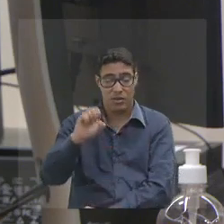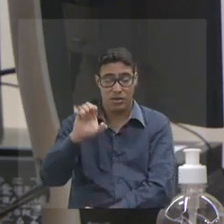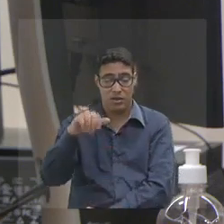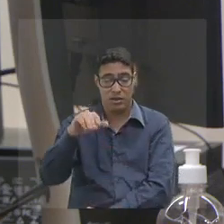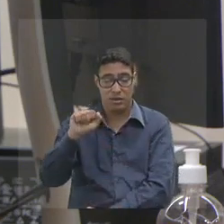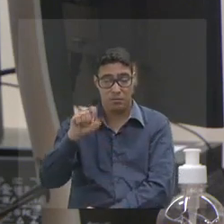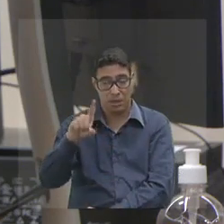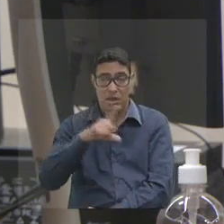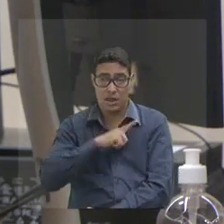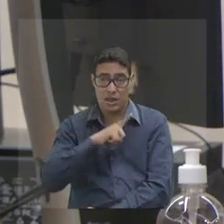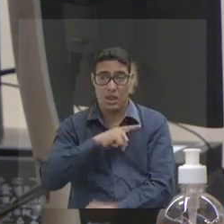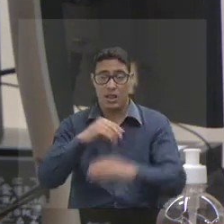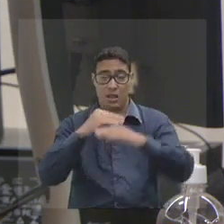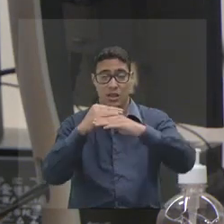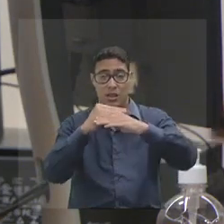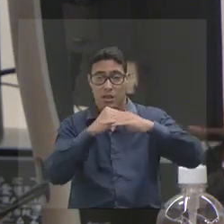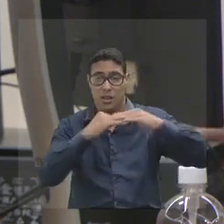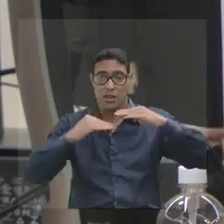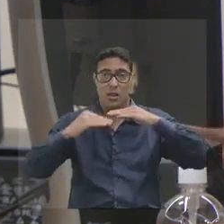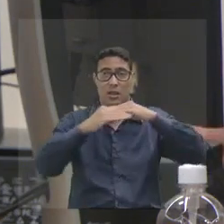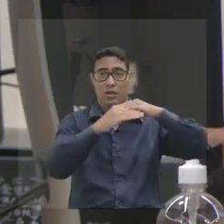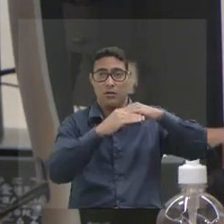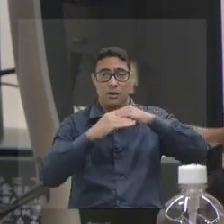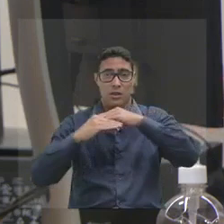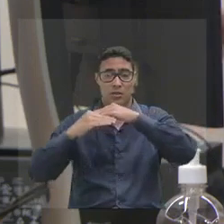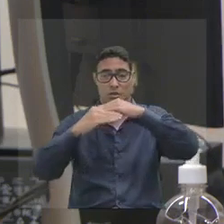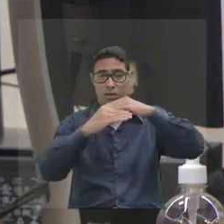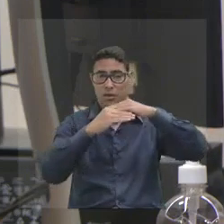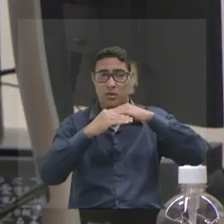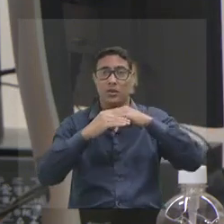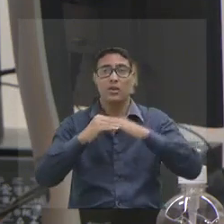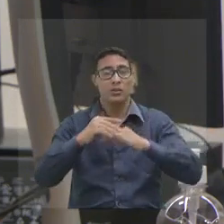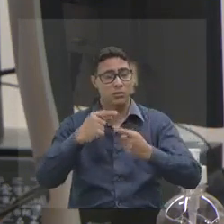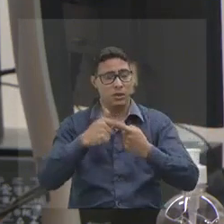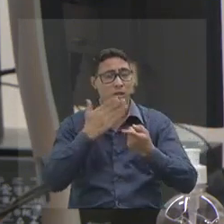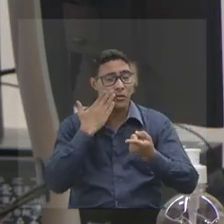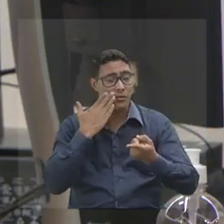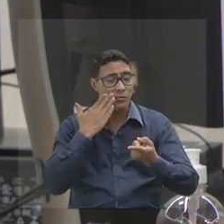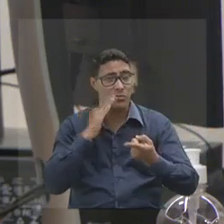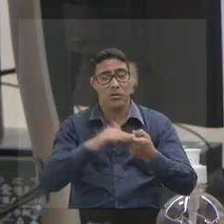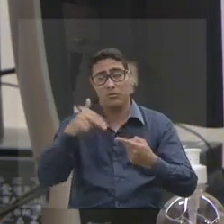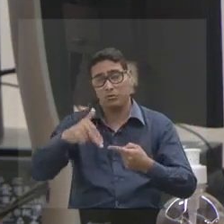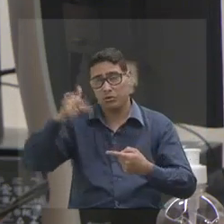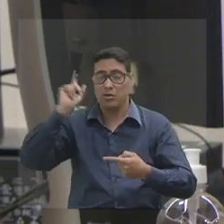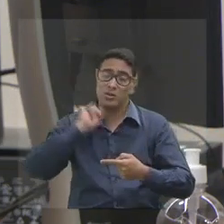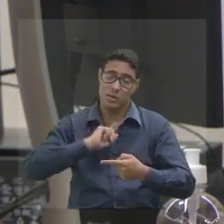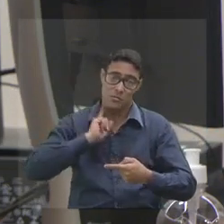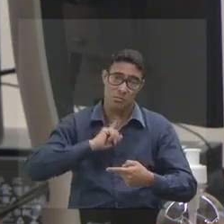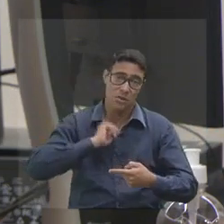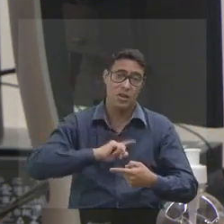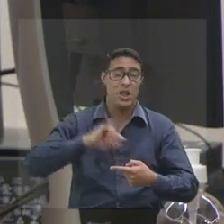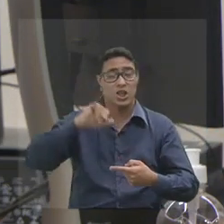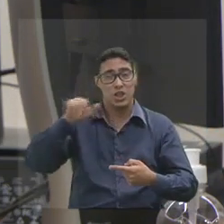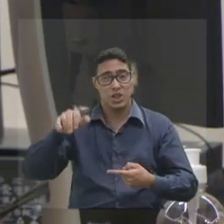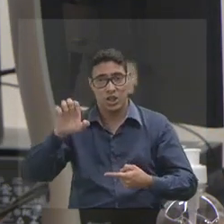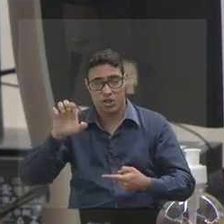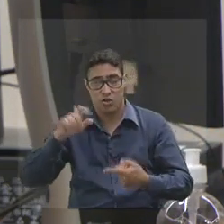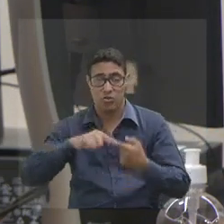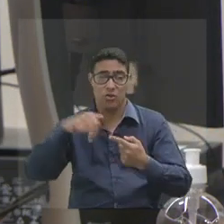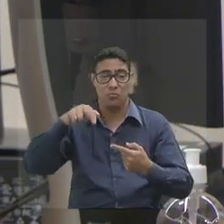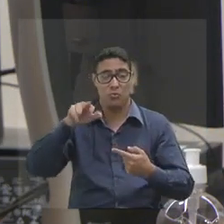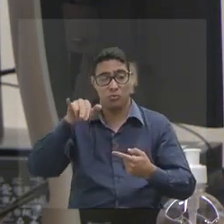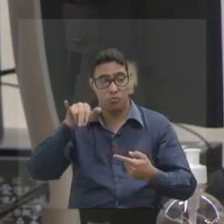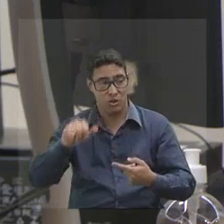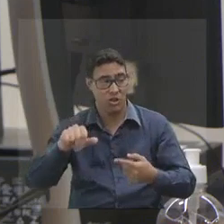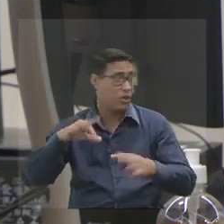a idade atenda que mais precisa né porque nós sabemos que o norte de Minas o Jequitinhonha Mucuri pelo contexto histórico